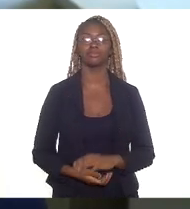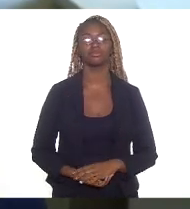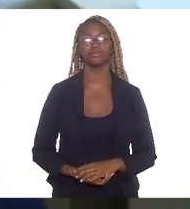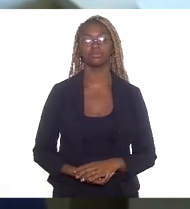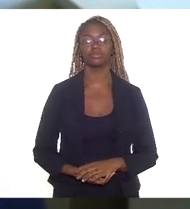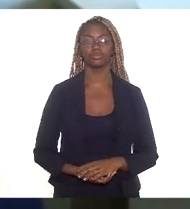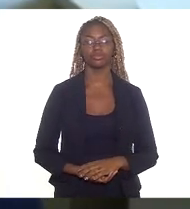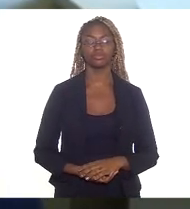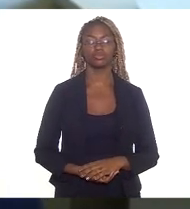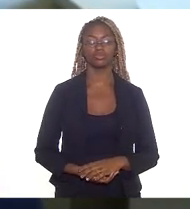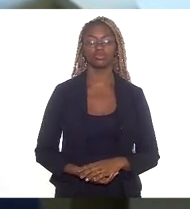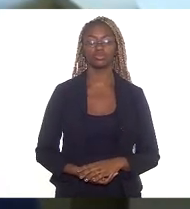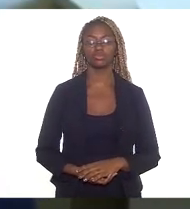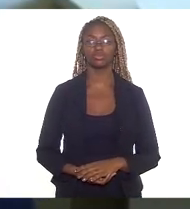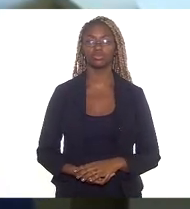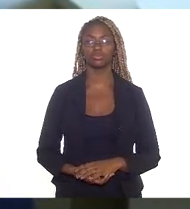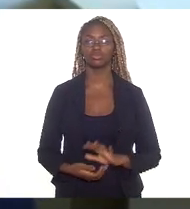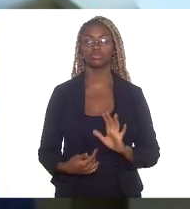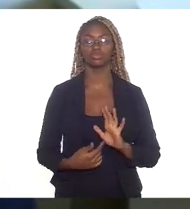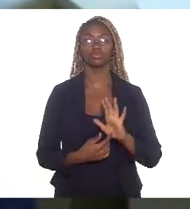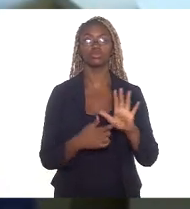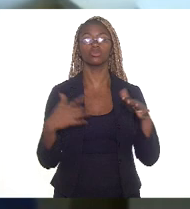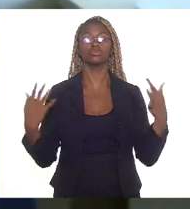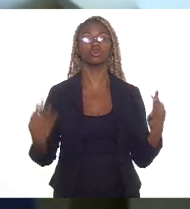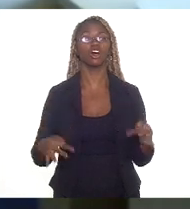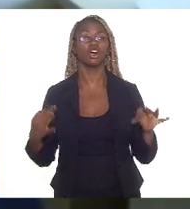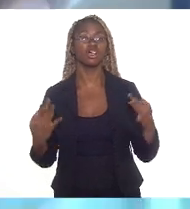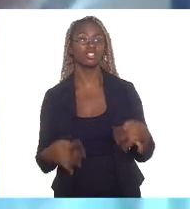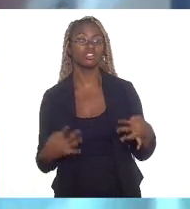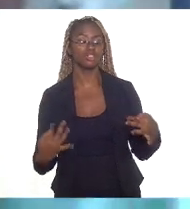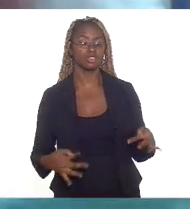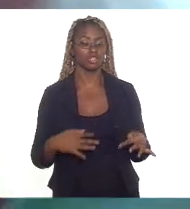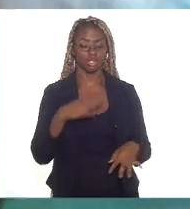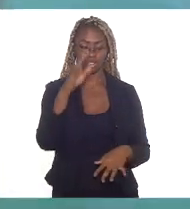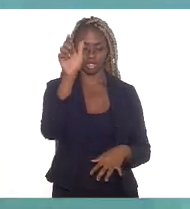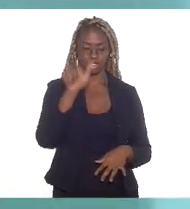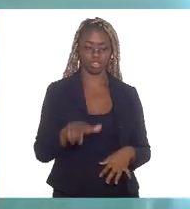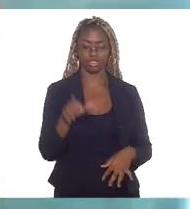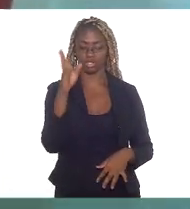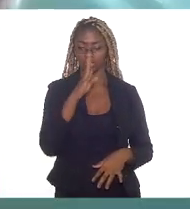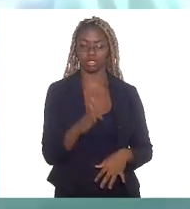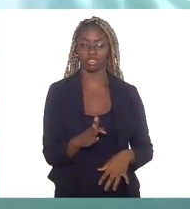a dor dos brasileiros expressa na morte